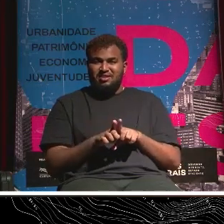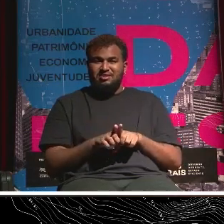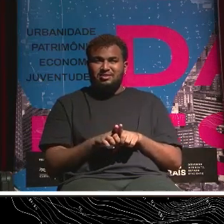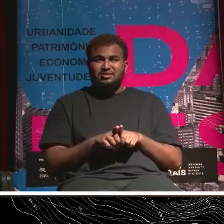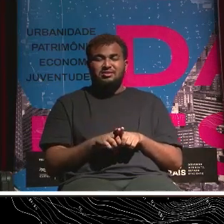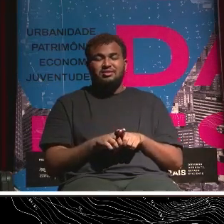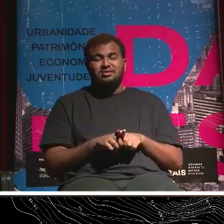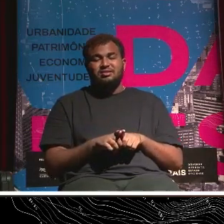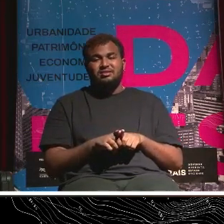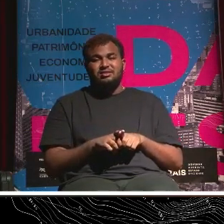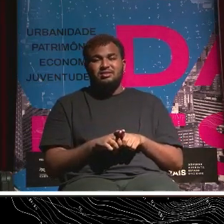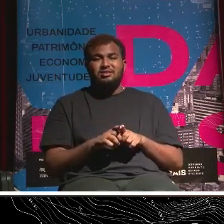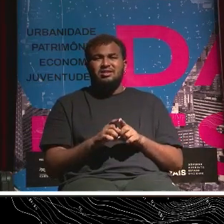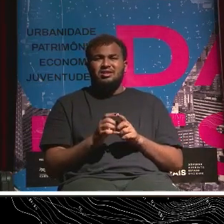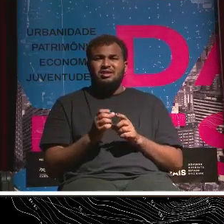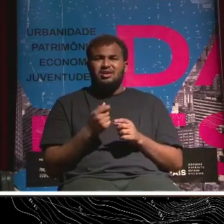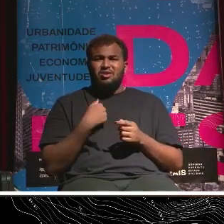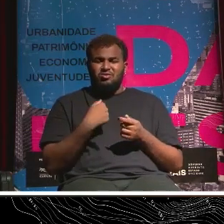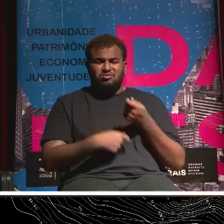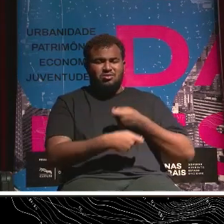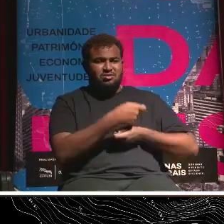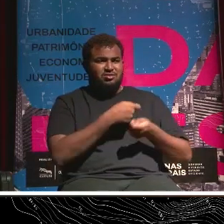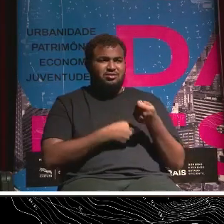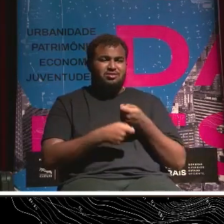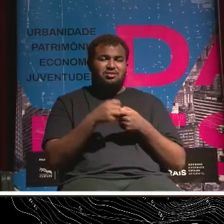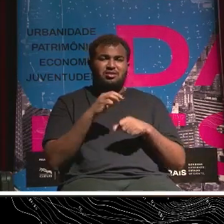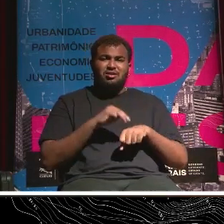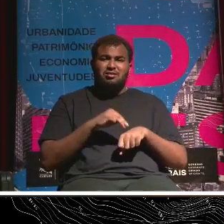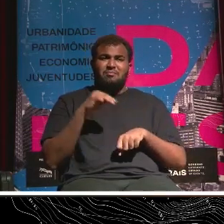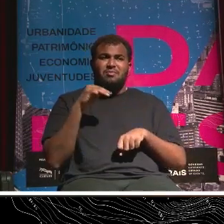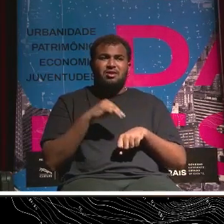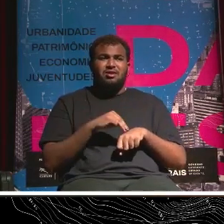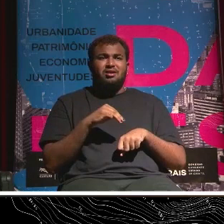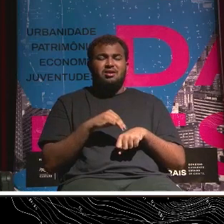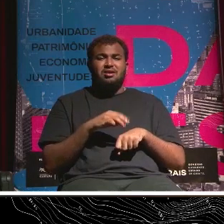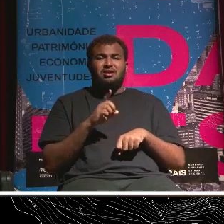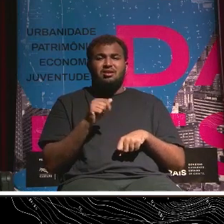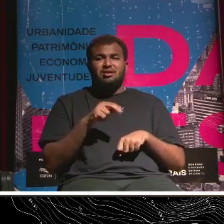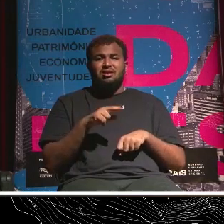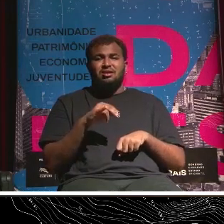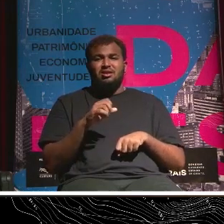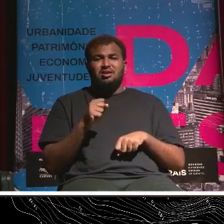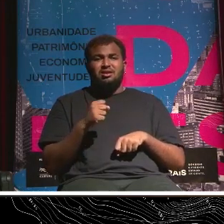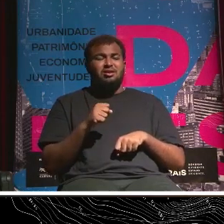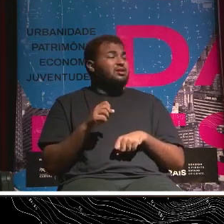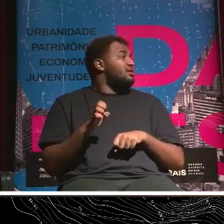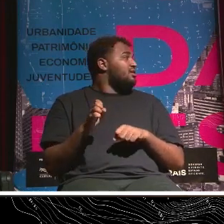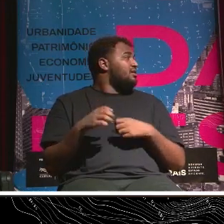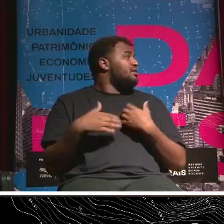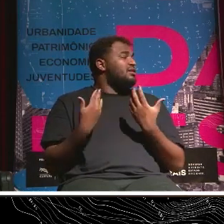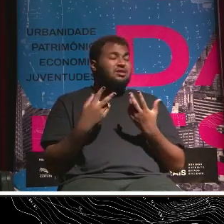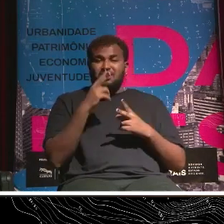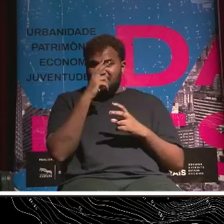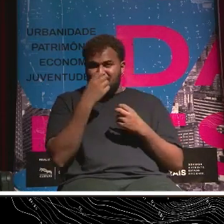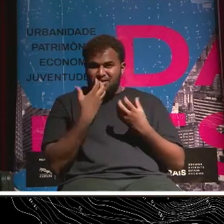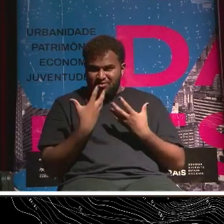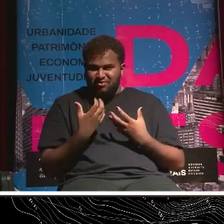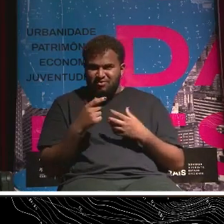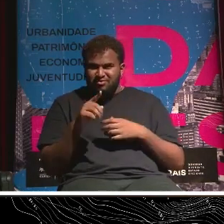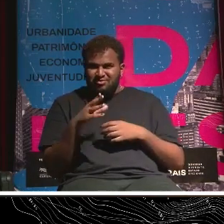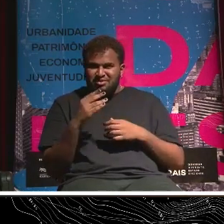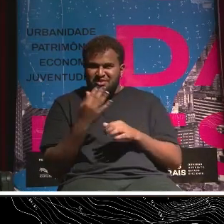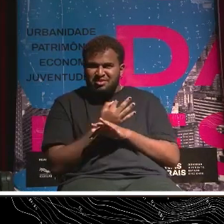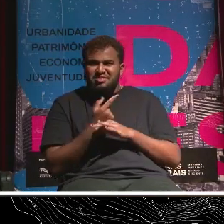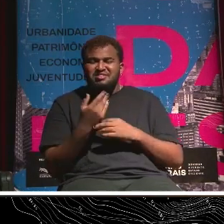meio assim, nossa, Tef, eu sou administradora, mestra, nananã, Dane-se, é meio pesada. Ela falou, amiga, é isso aí mesmo, você não sustenta? Estou